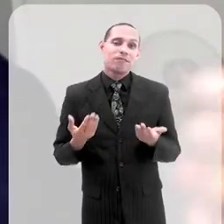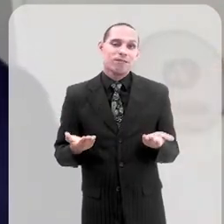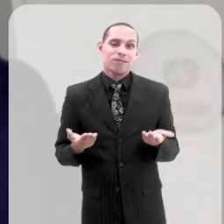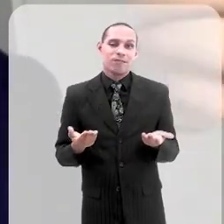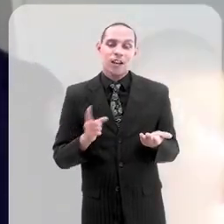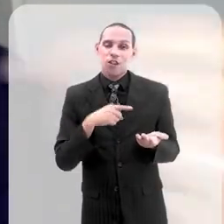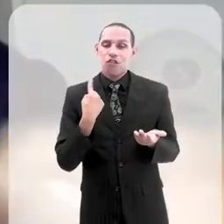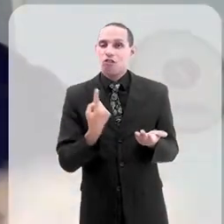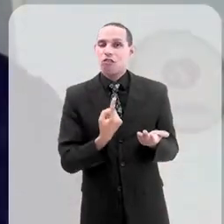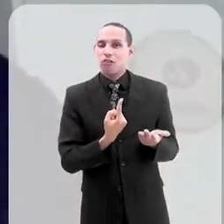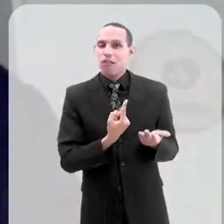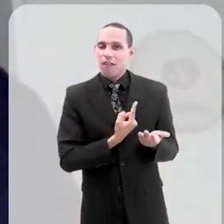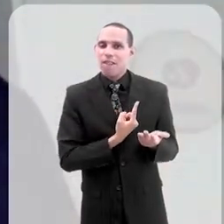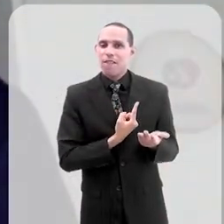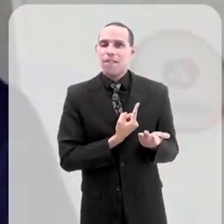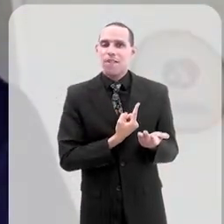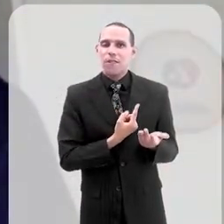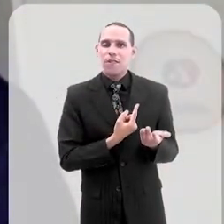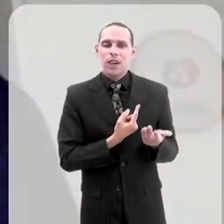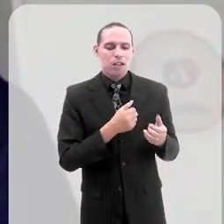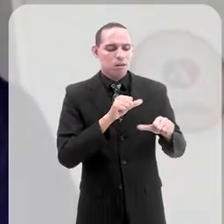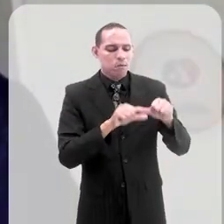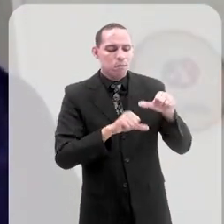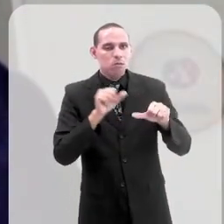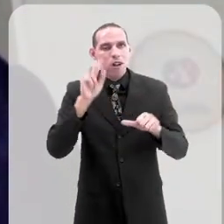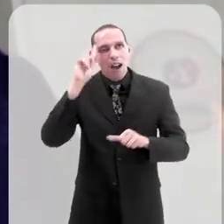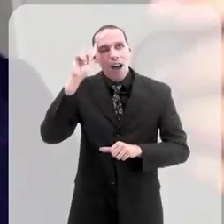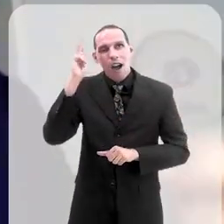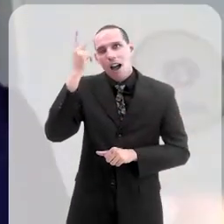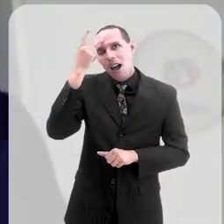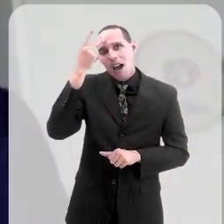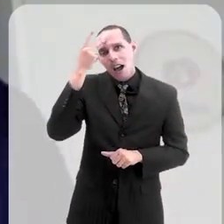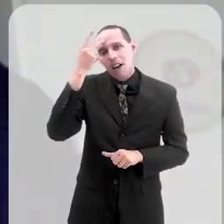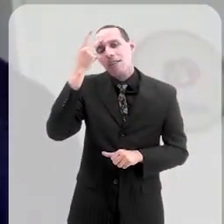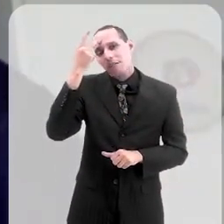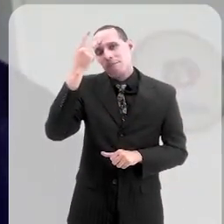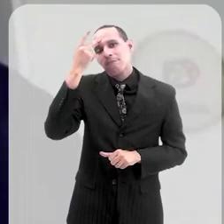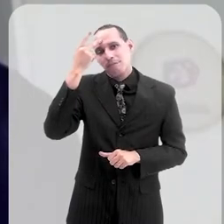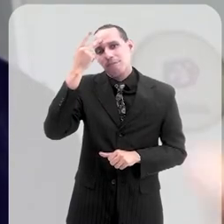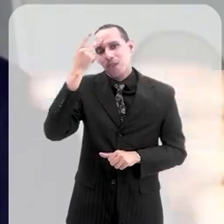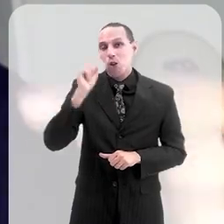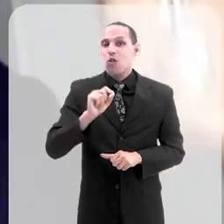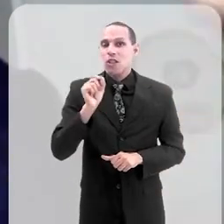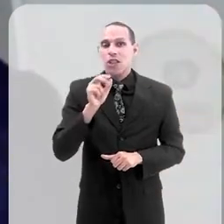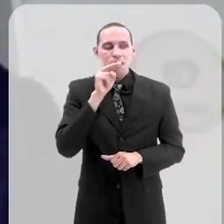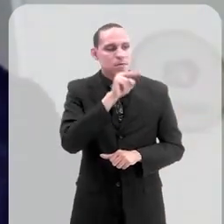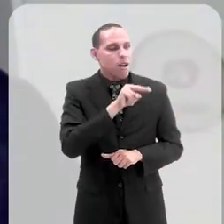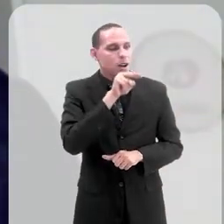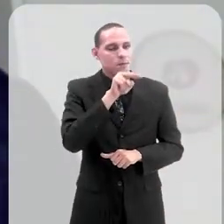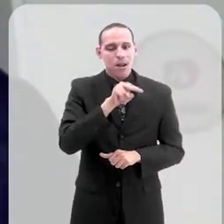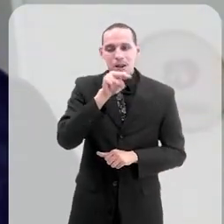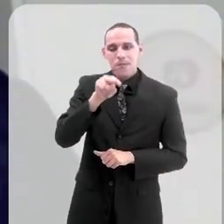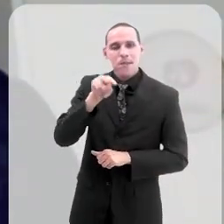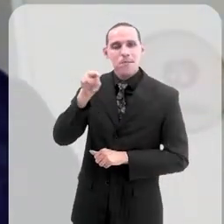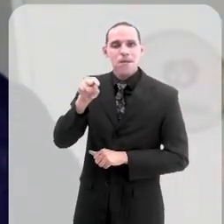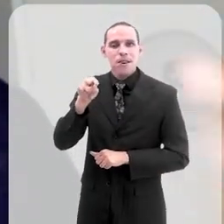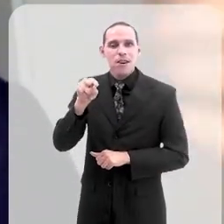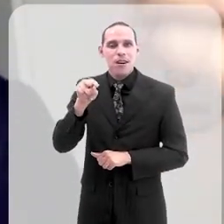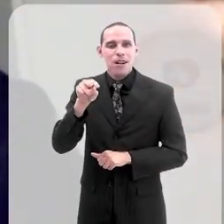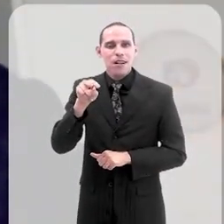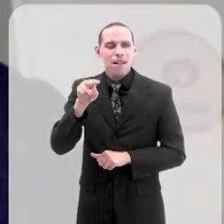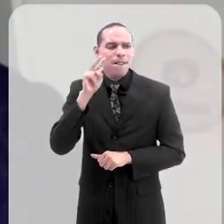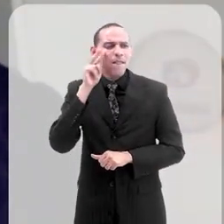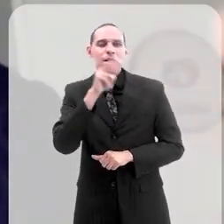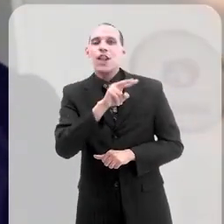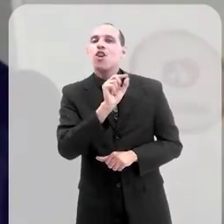gente ali tem que mudar a concepção da gente, realmente, de olhar essas pessoas, primeiro a pessoa,